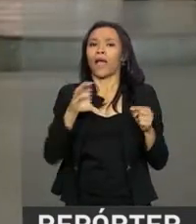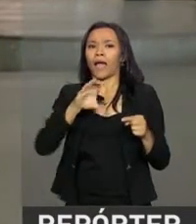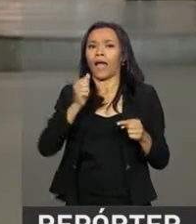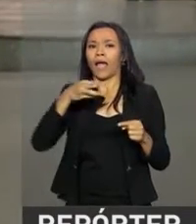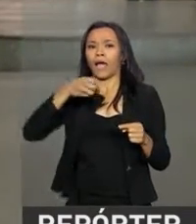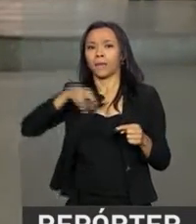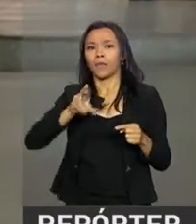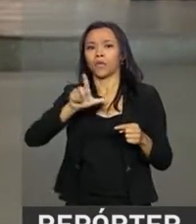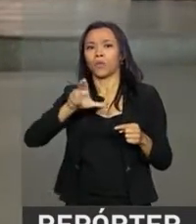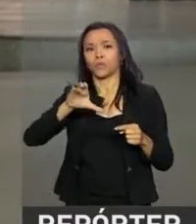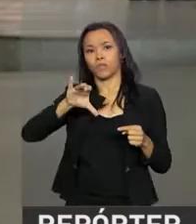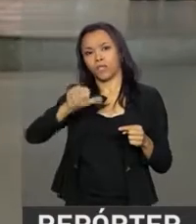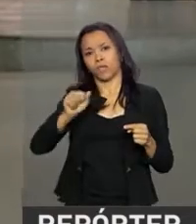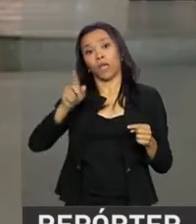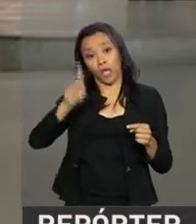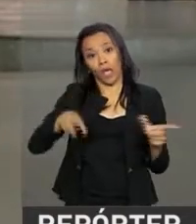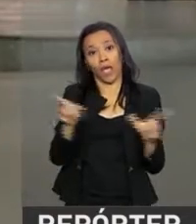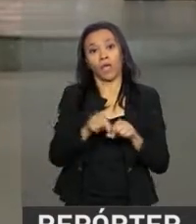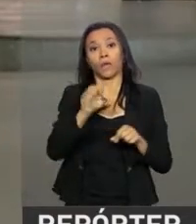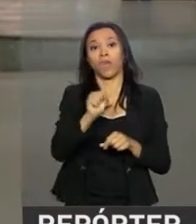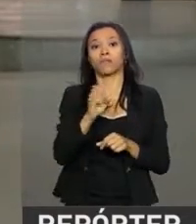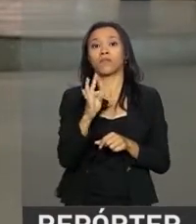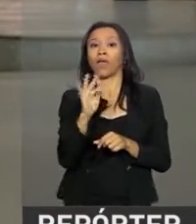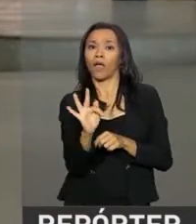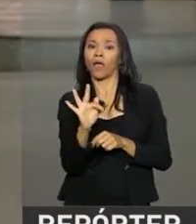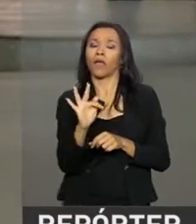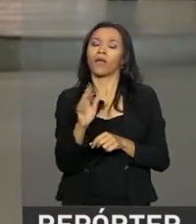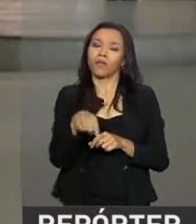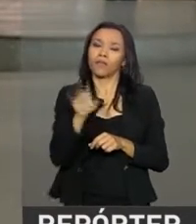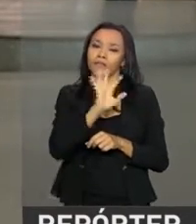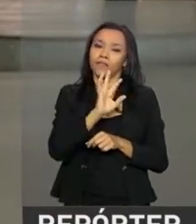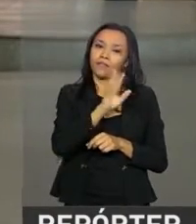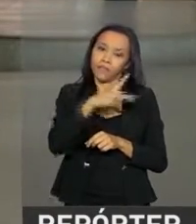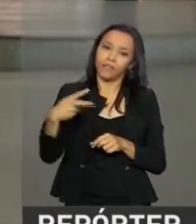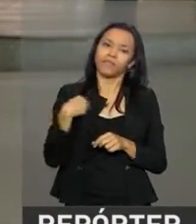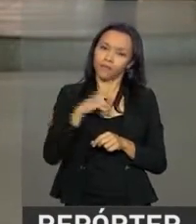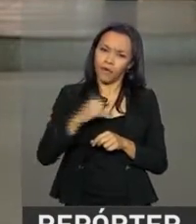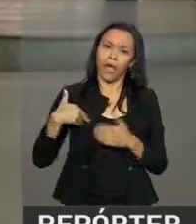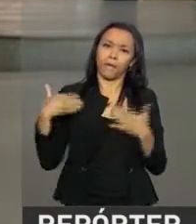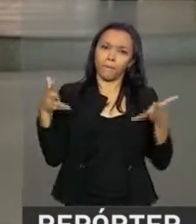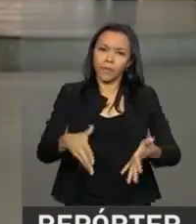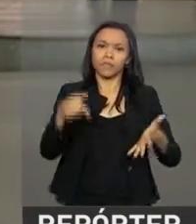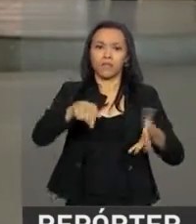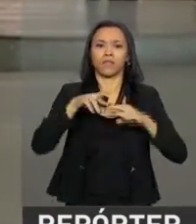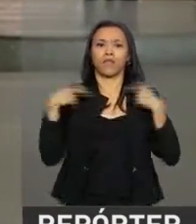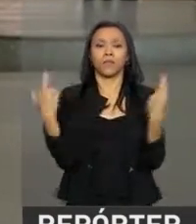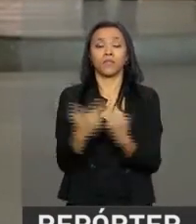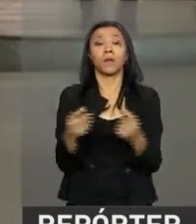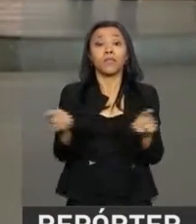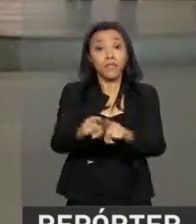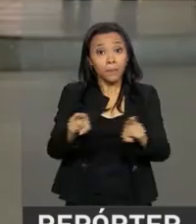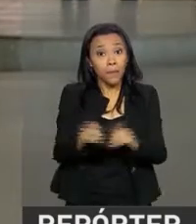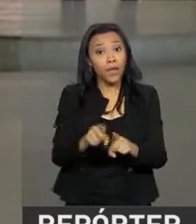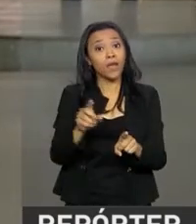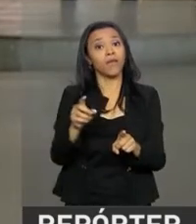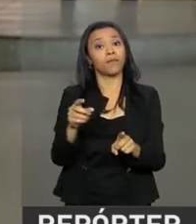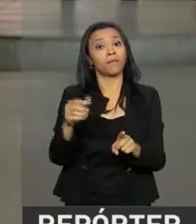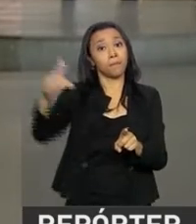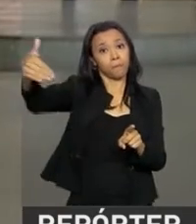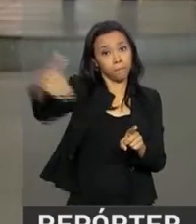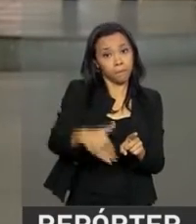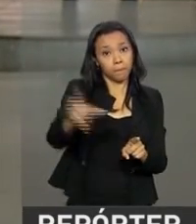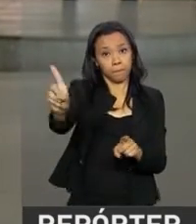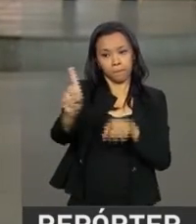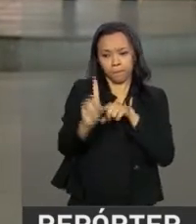Lúcia, vão participar dessa reunião aqui no Itamaraty. Também está prevista